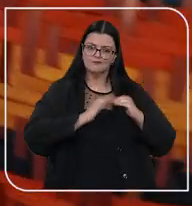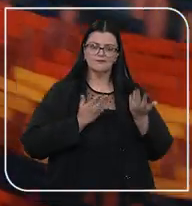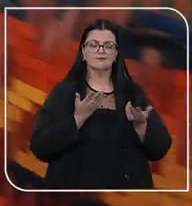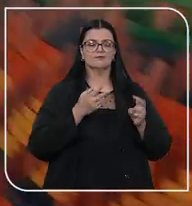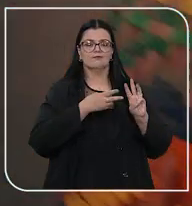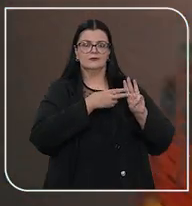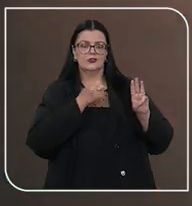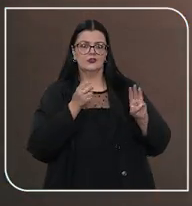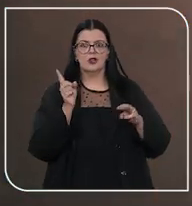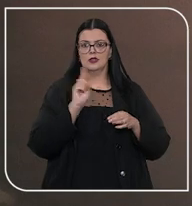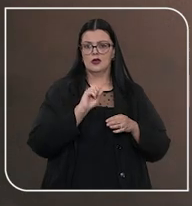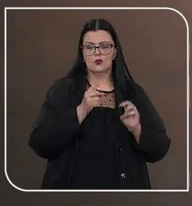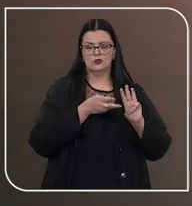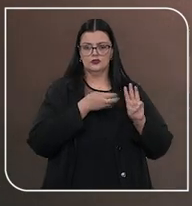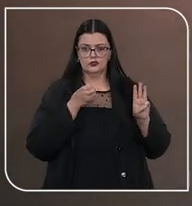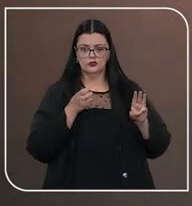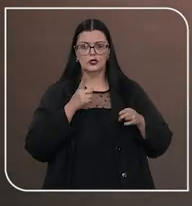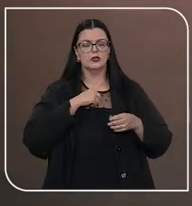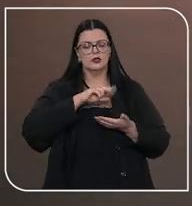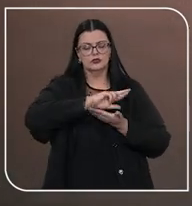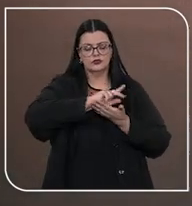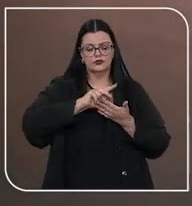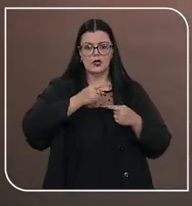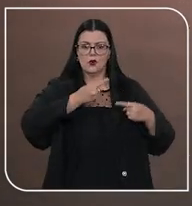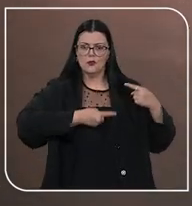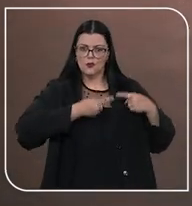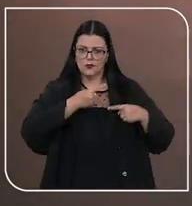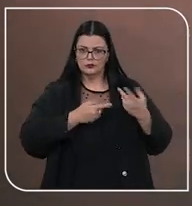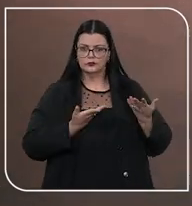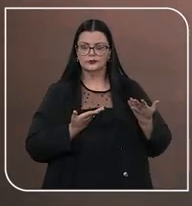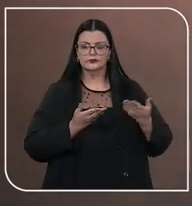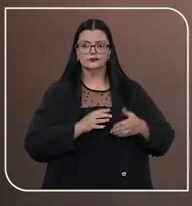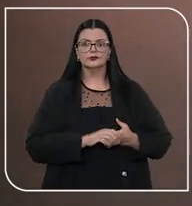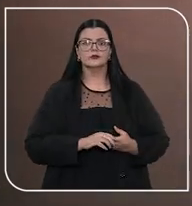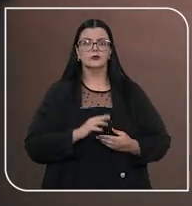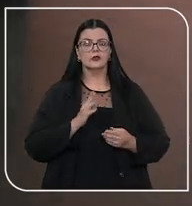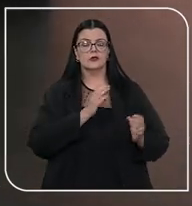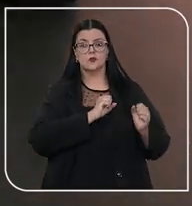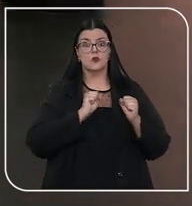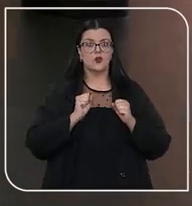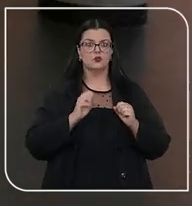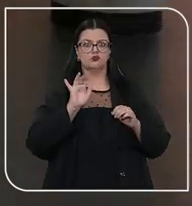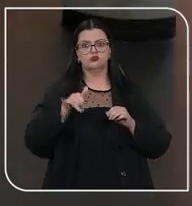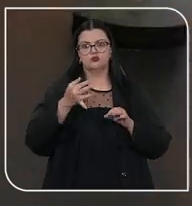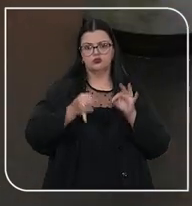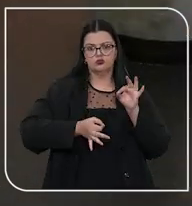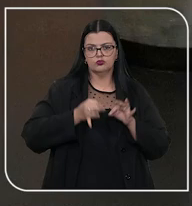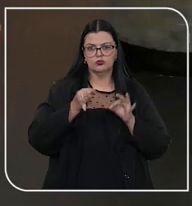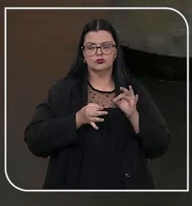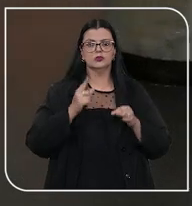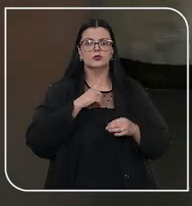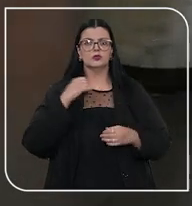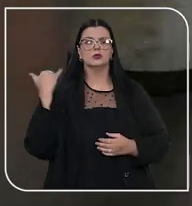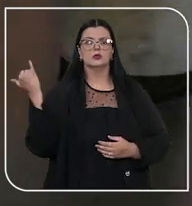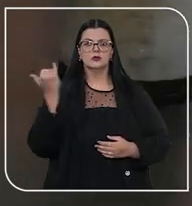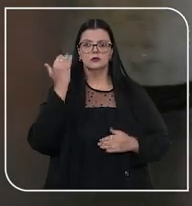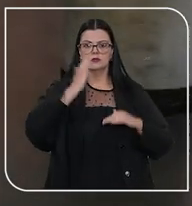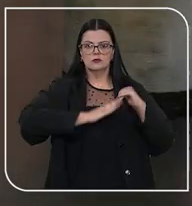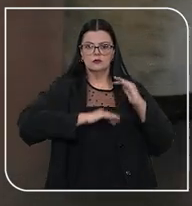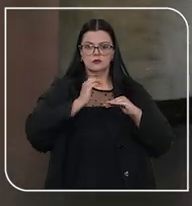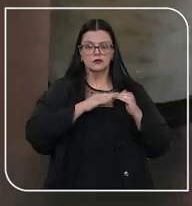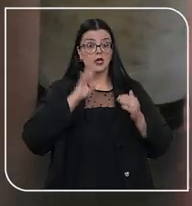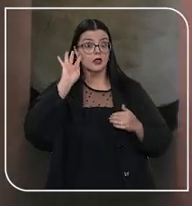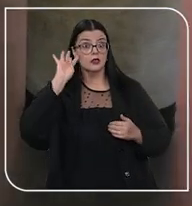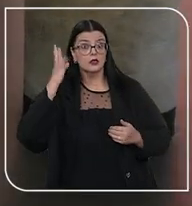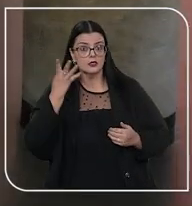viver indígena e não indígena acabam gerando diversos conflitos. E é aí que o Poder Judiciário tem um papel de extrema importância, porque